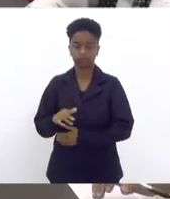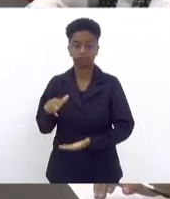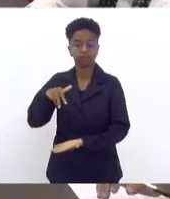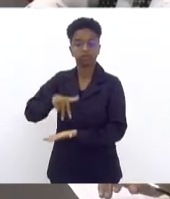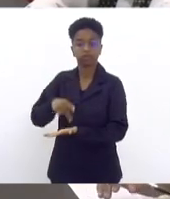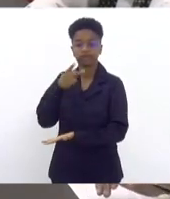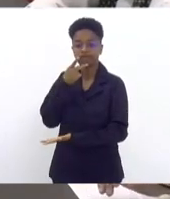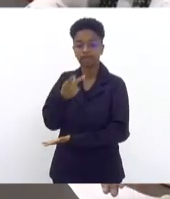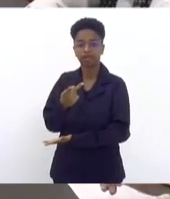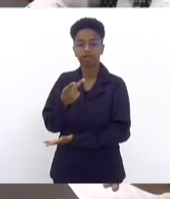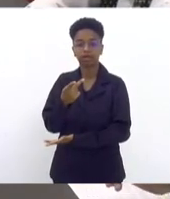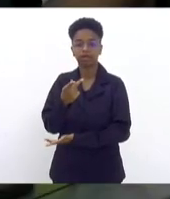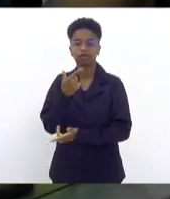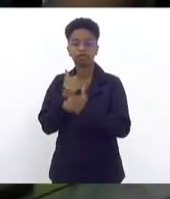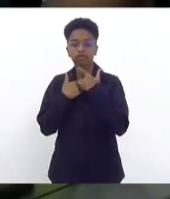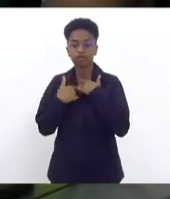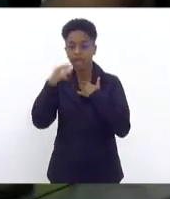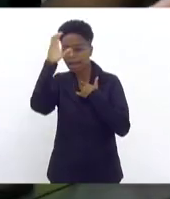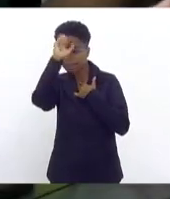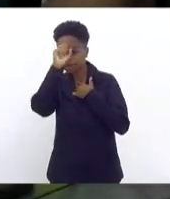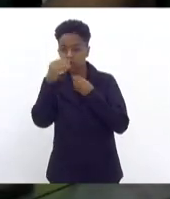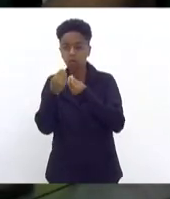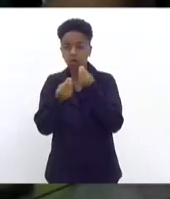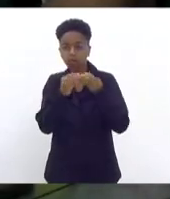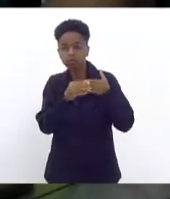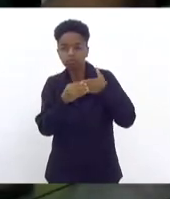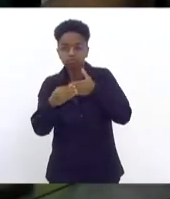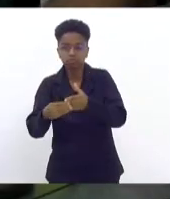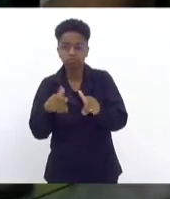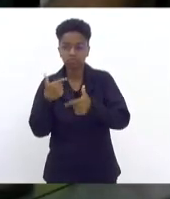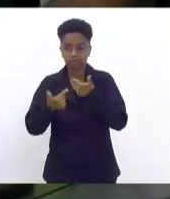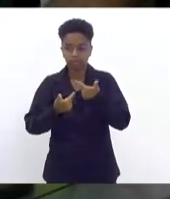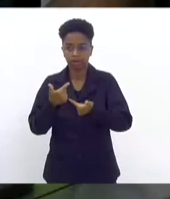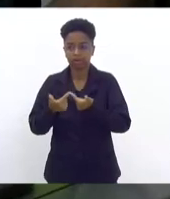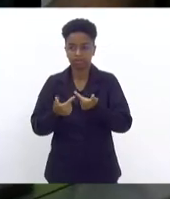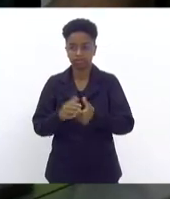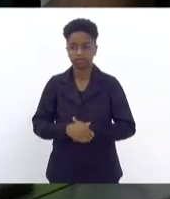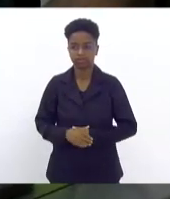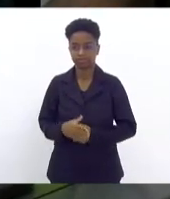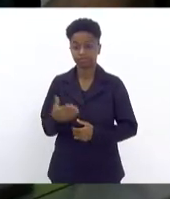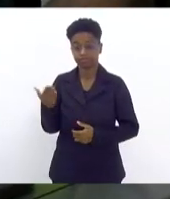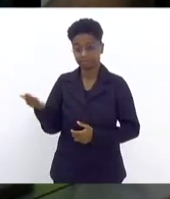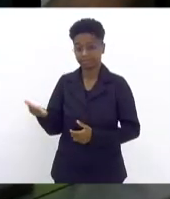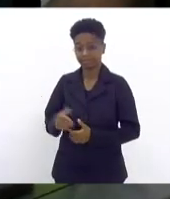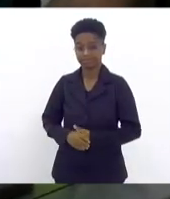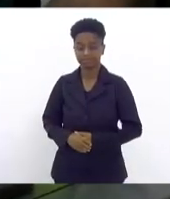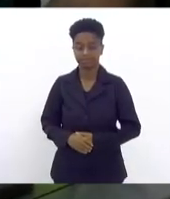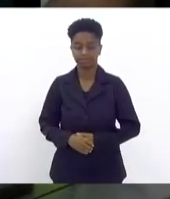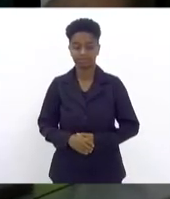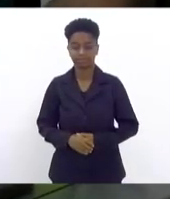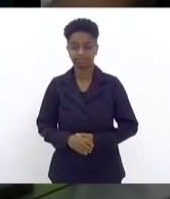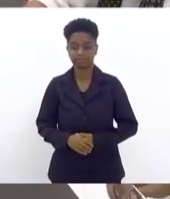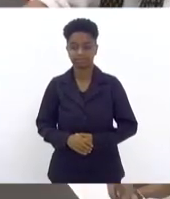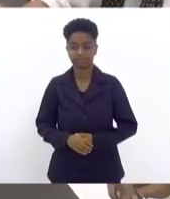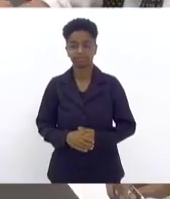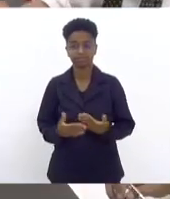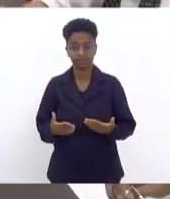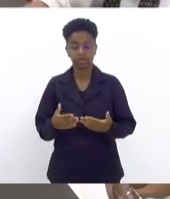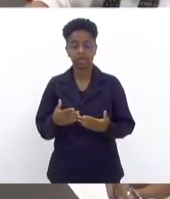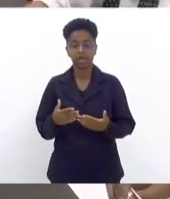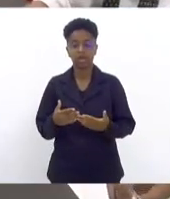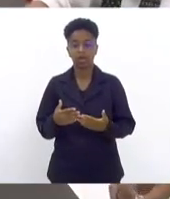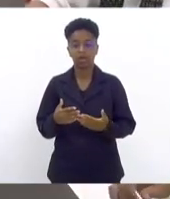queria aprender com Vossa Excelência como conduzir os trabalhos, como mestre tem sido feito aqui na Serginho. Vereador, mestre deputado doutor Serginho.